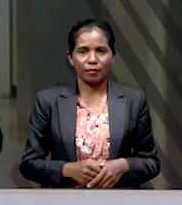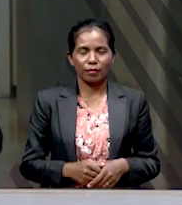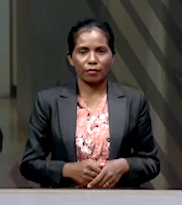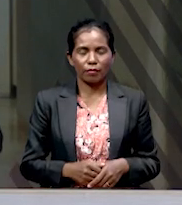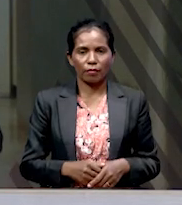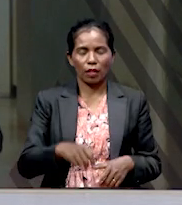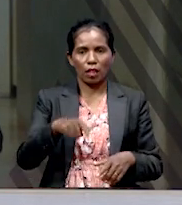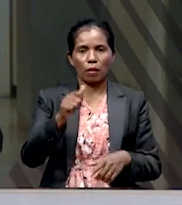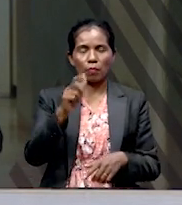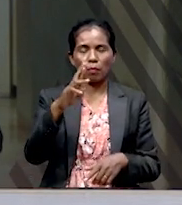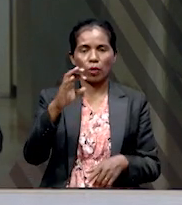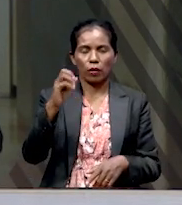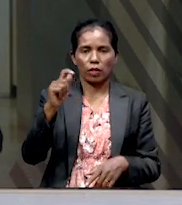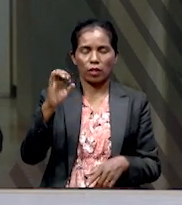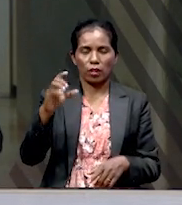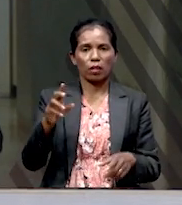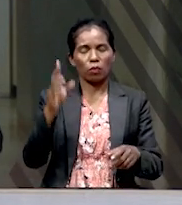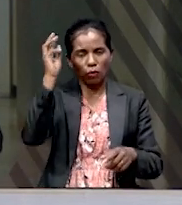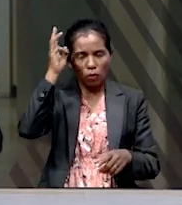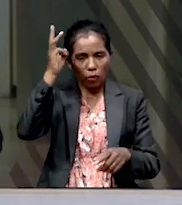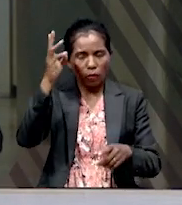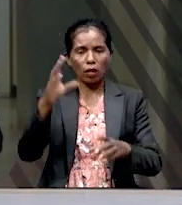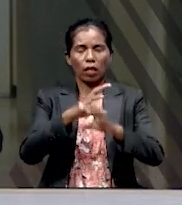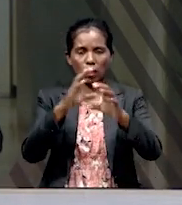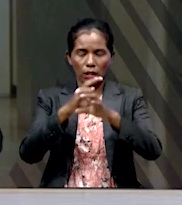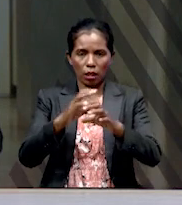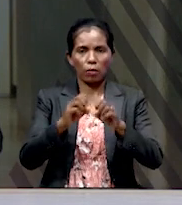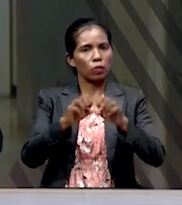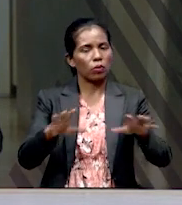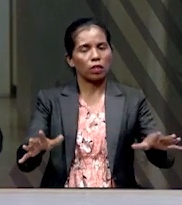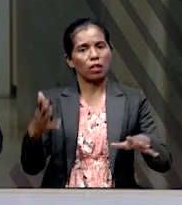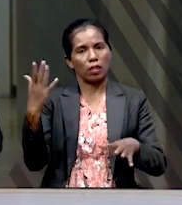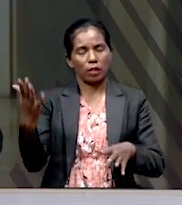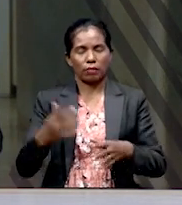A portel preocupa o careta nebe abandonado husi alfândega.